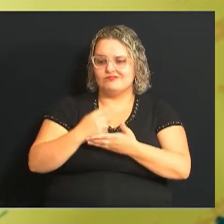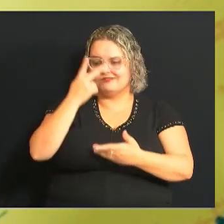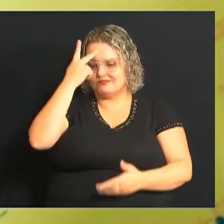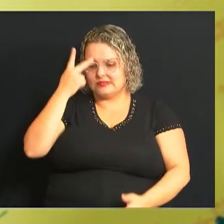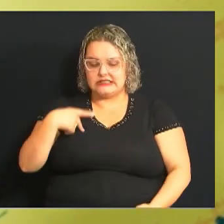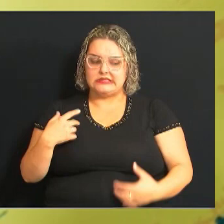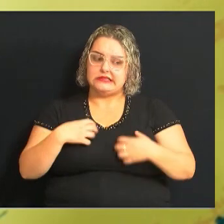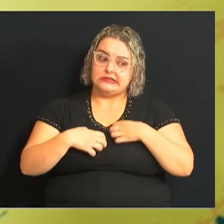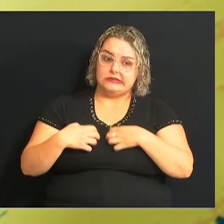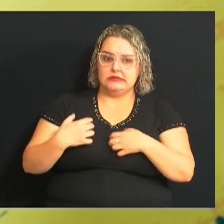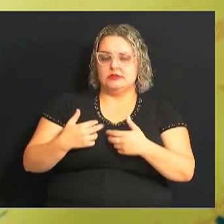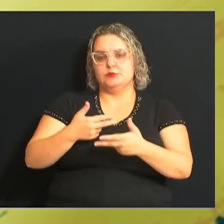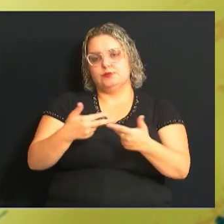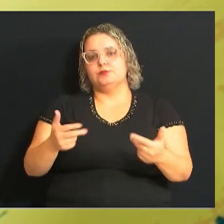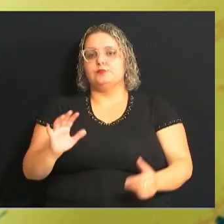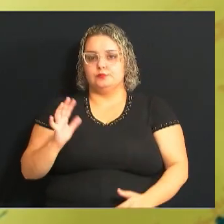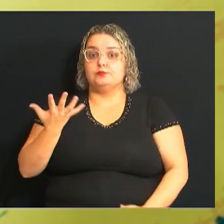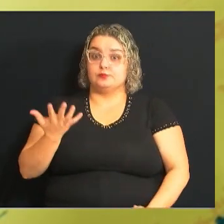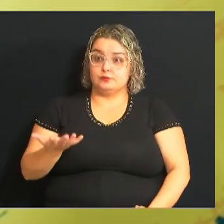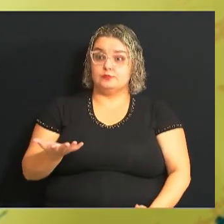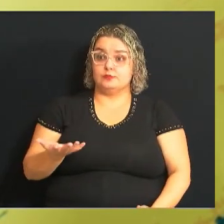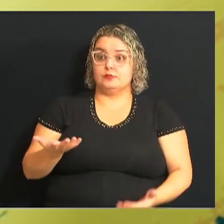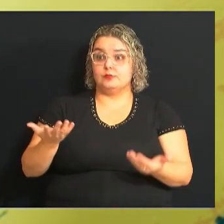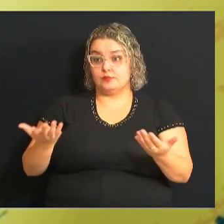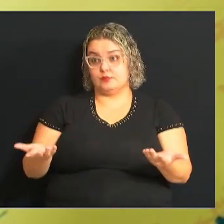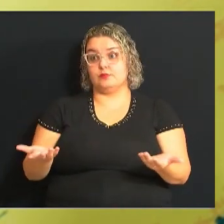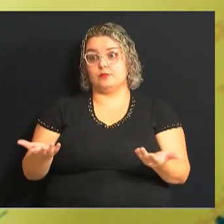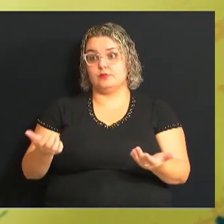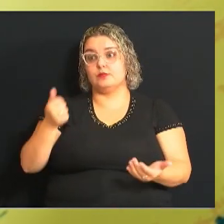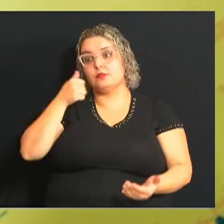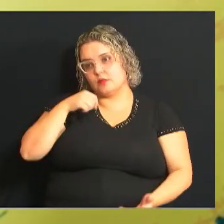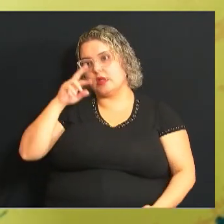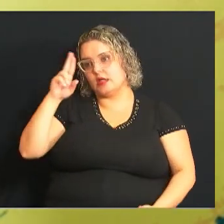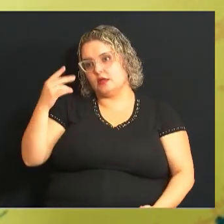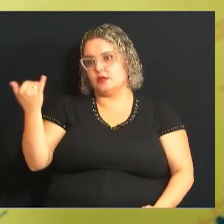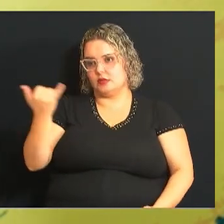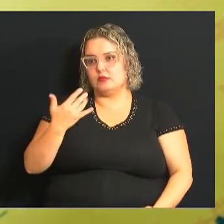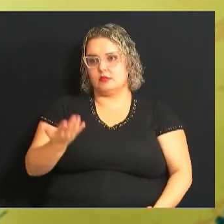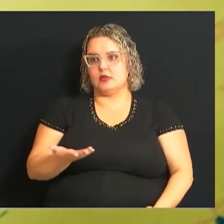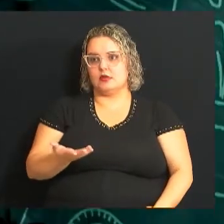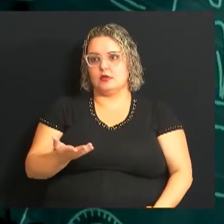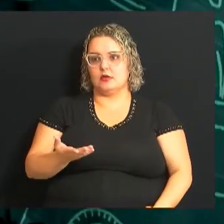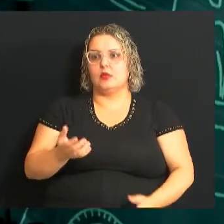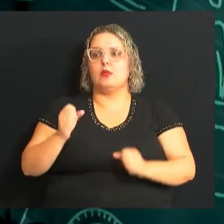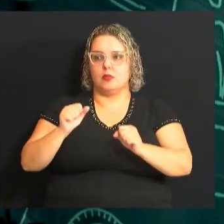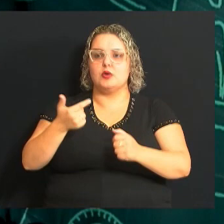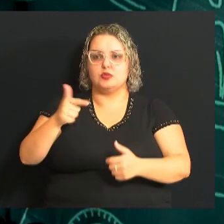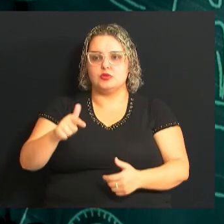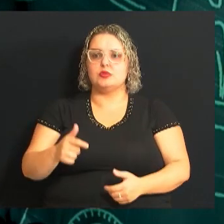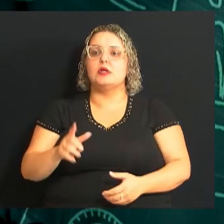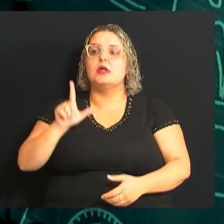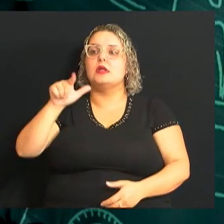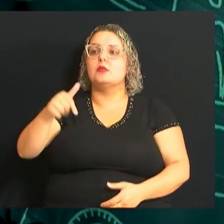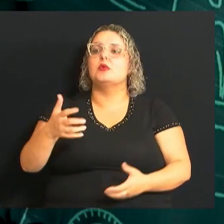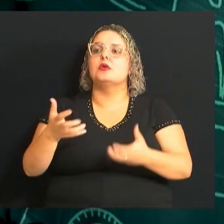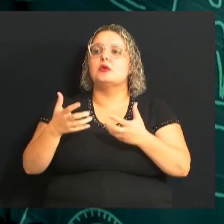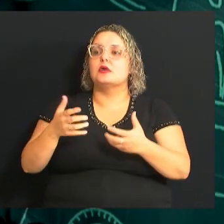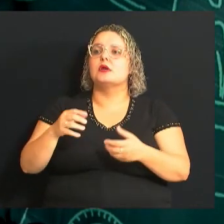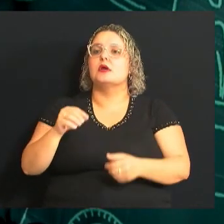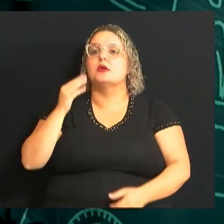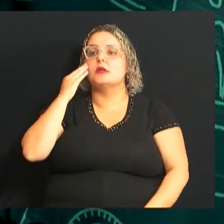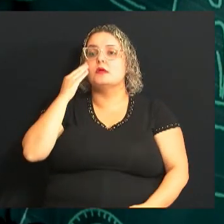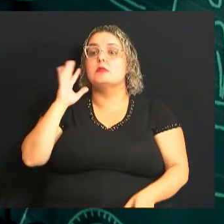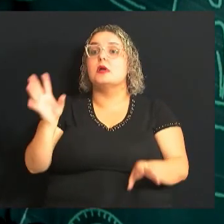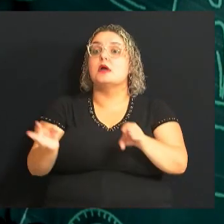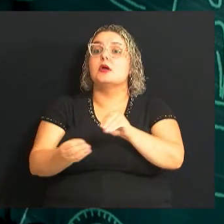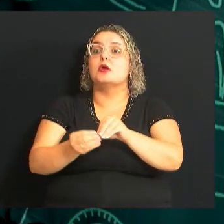com determinadas situações que a senhora está contando. Pode prosseguir. Depois eu quero saber qual foi a conclusão da